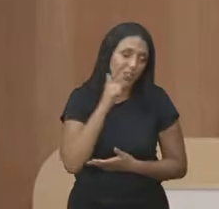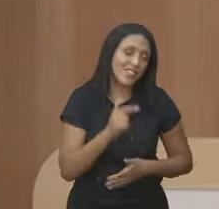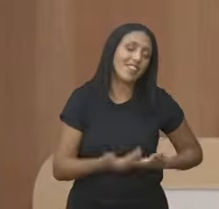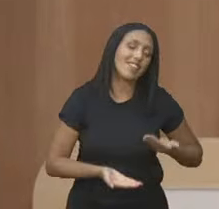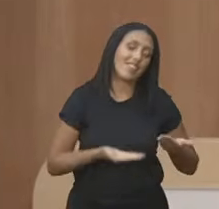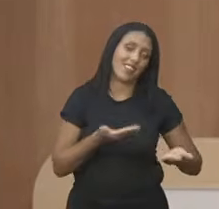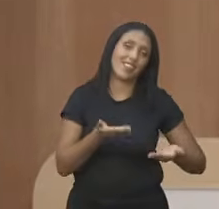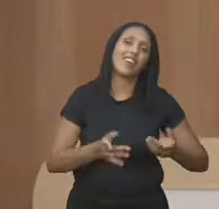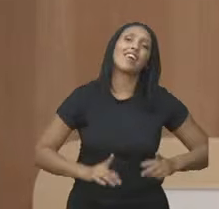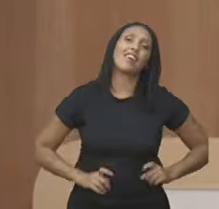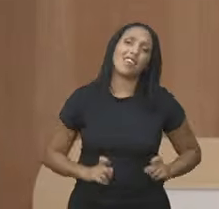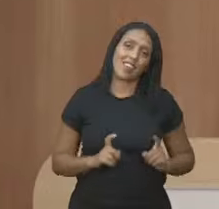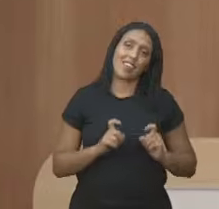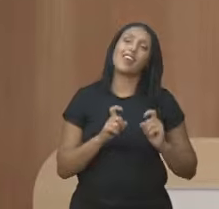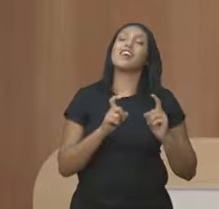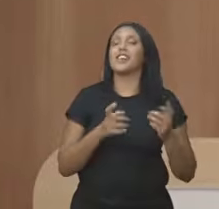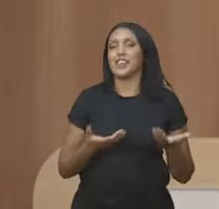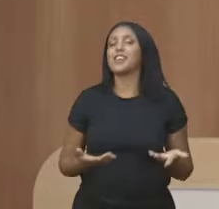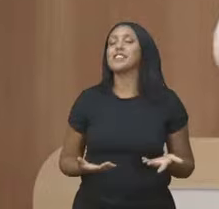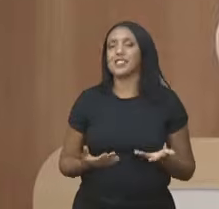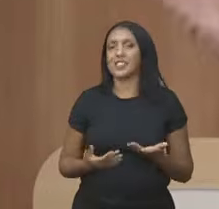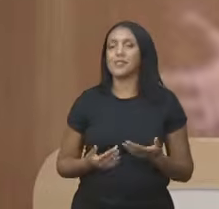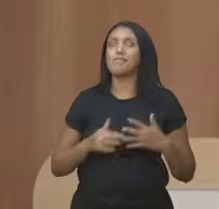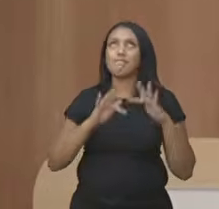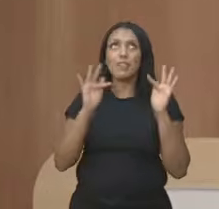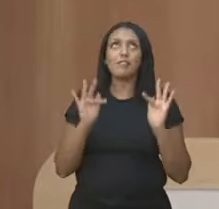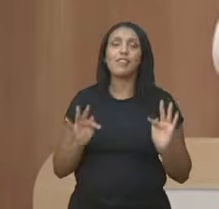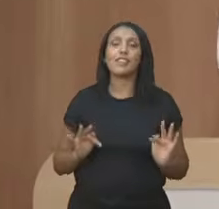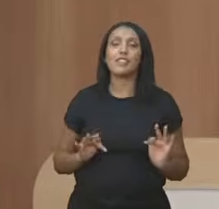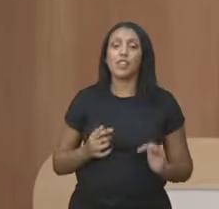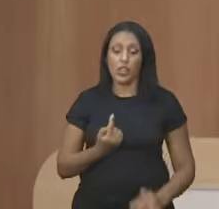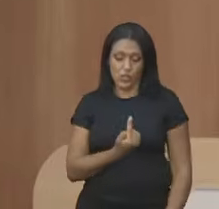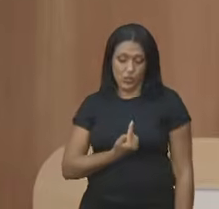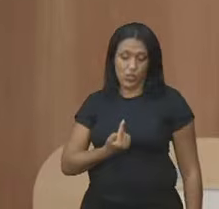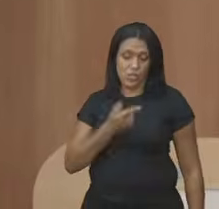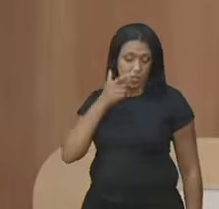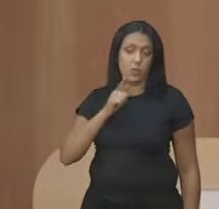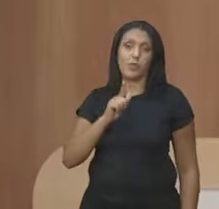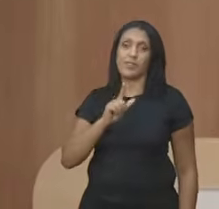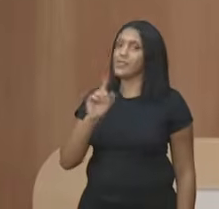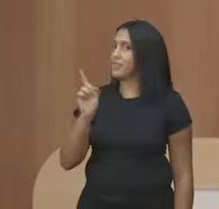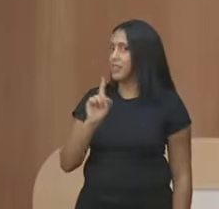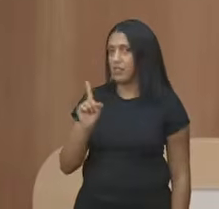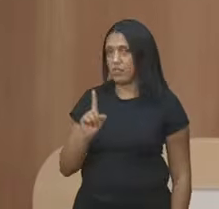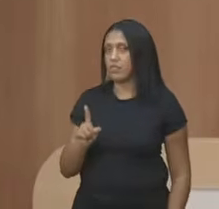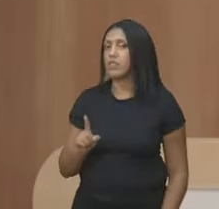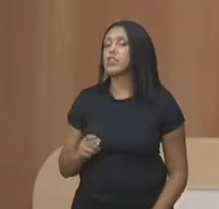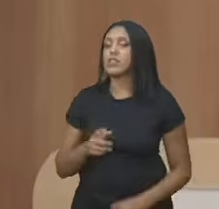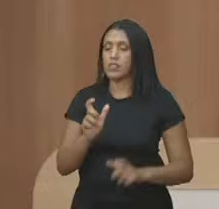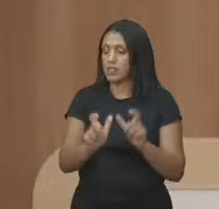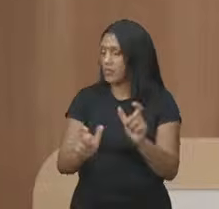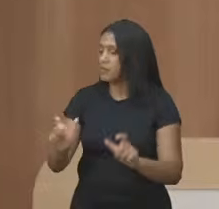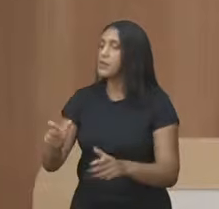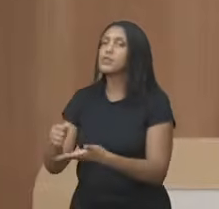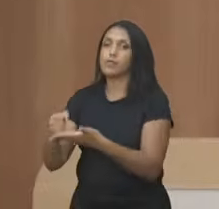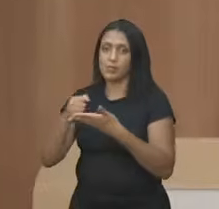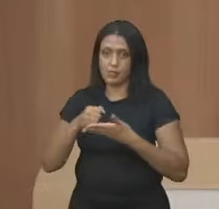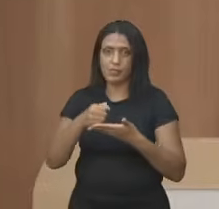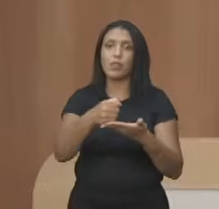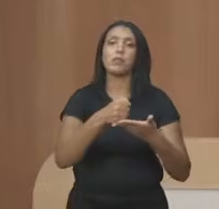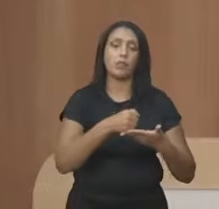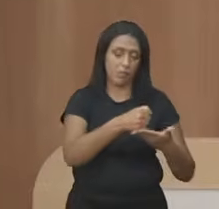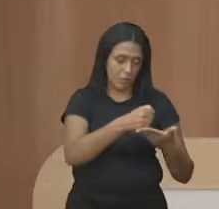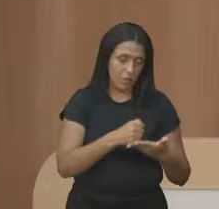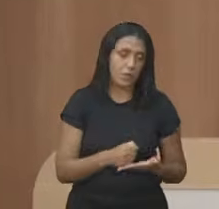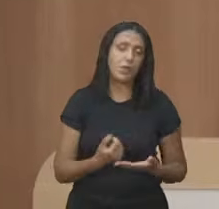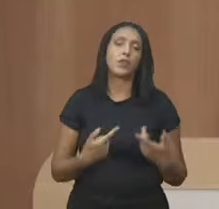defesa, né, da habilitação da radioterapia, e obviamente ninguém faz nada sozinho, também foi um trabalho muito bem feito do Hospital São Francisco, da própria prefeitura, que também